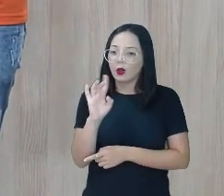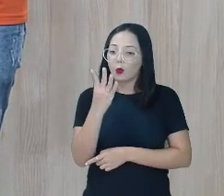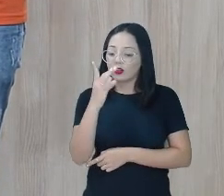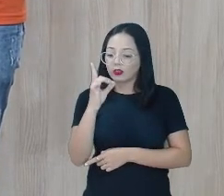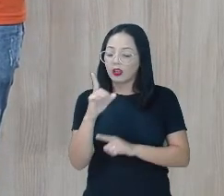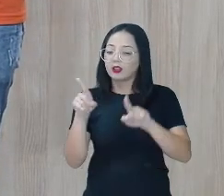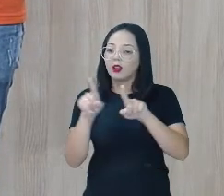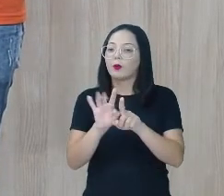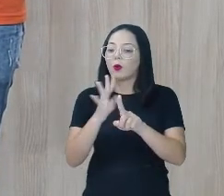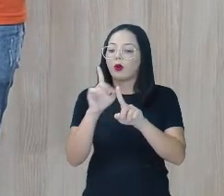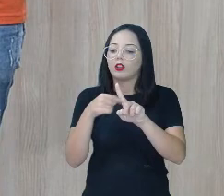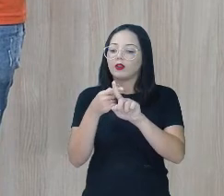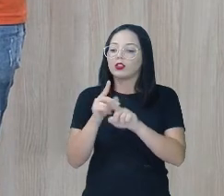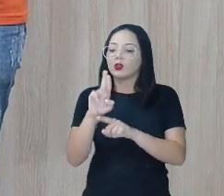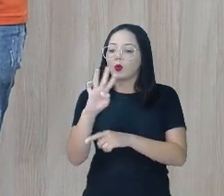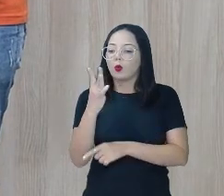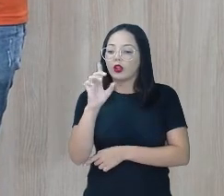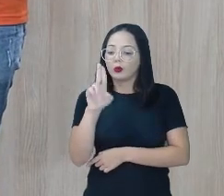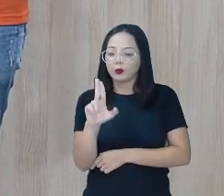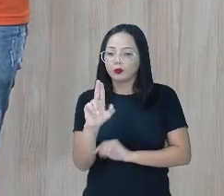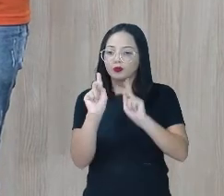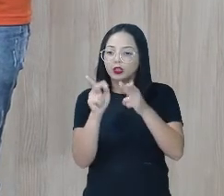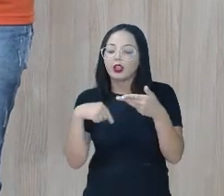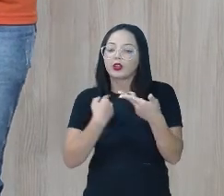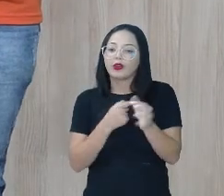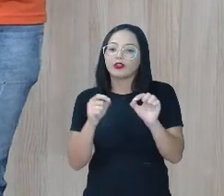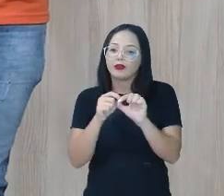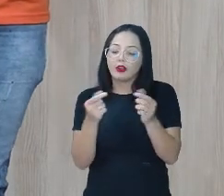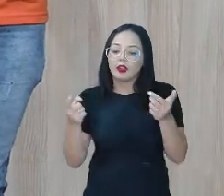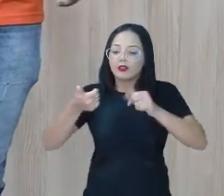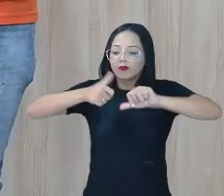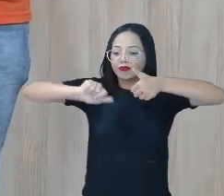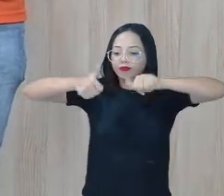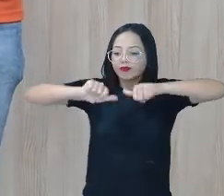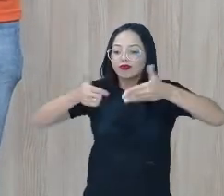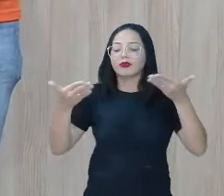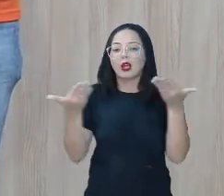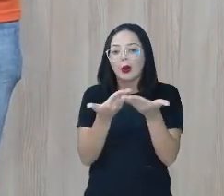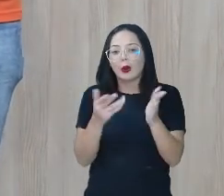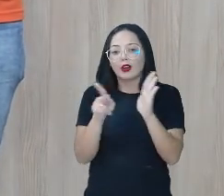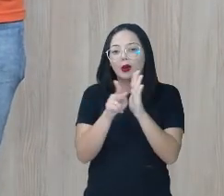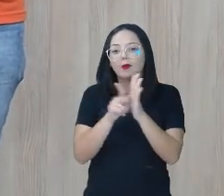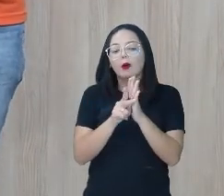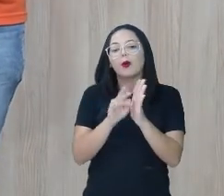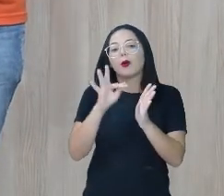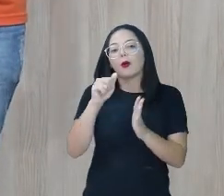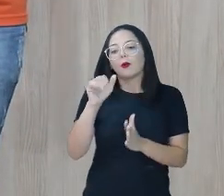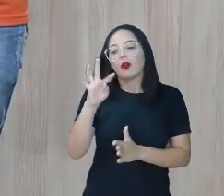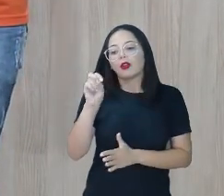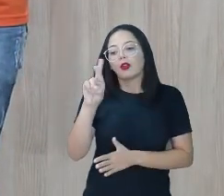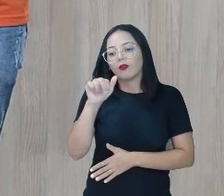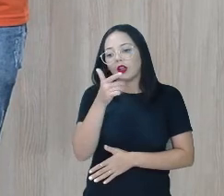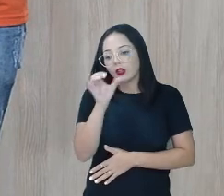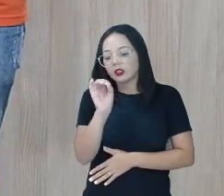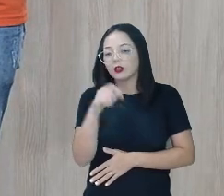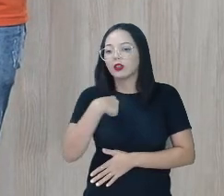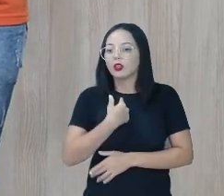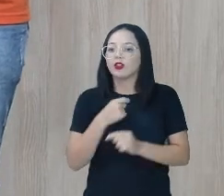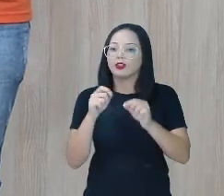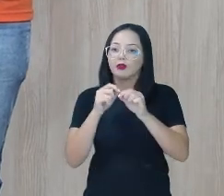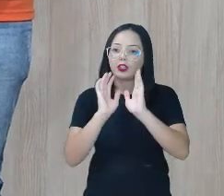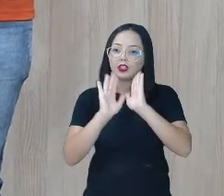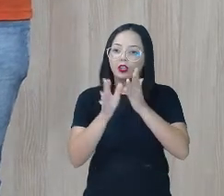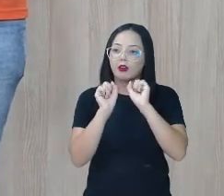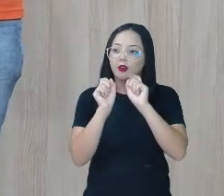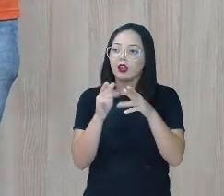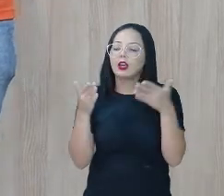e 4 vezes U, 4U. A gente fez aí a verificação dessa fatoração que a gente efetuou, tá